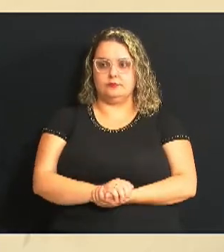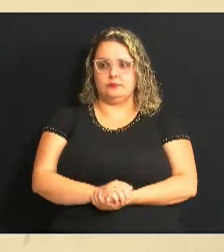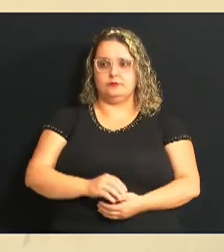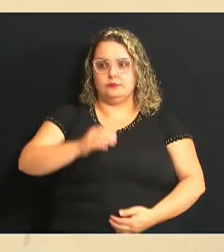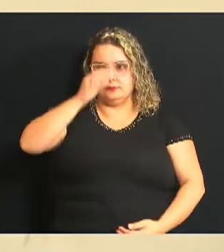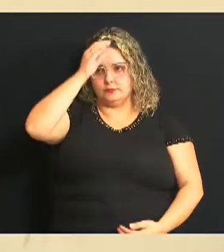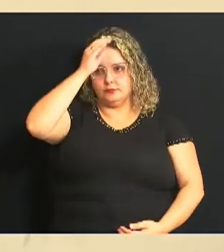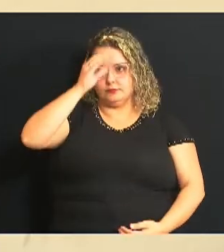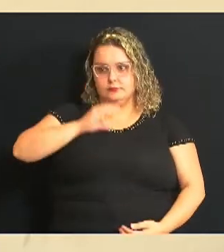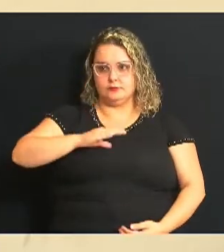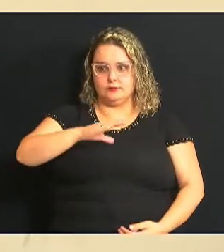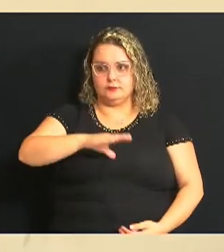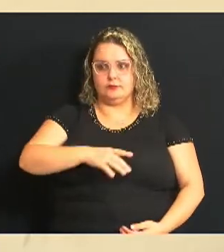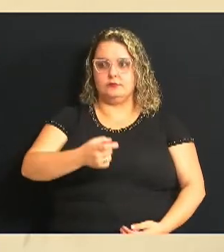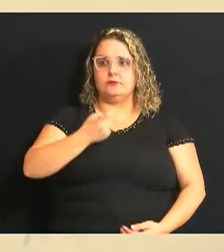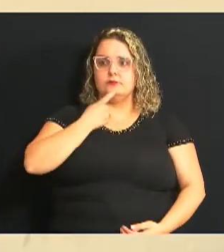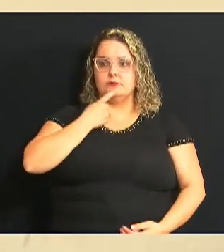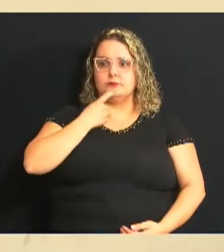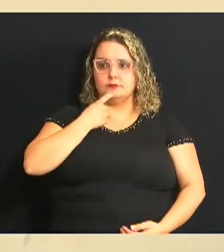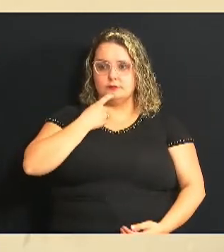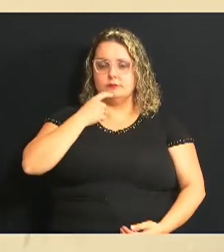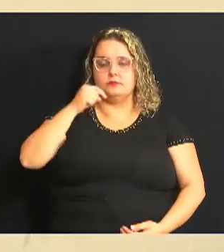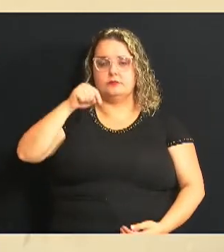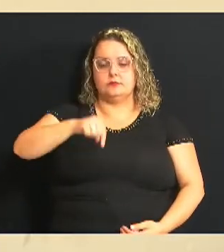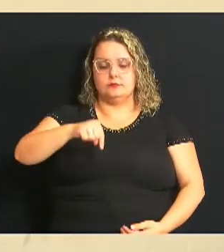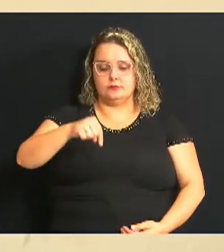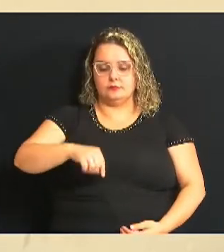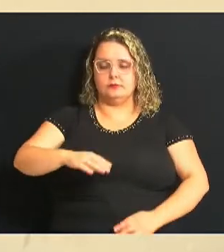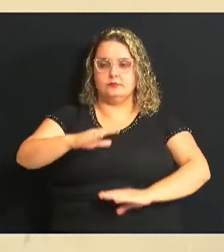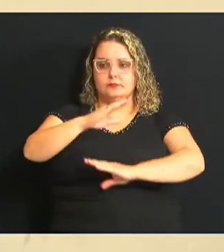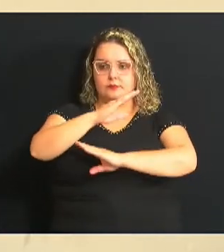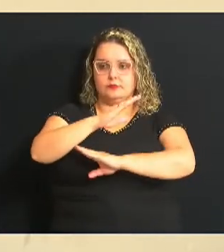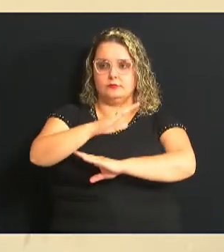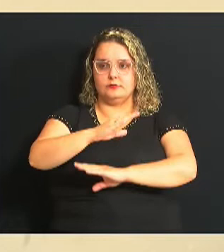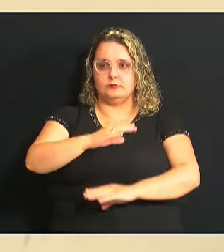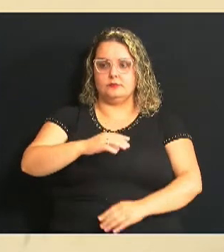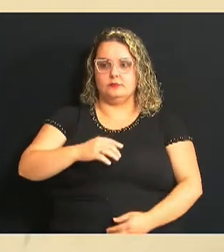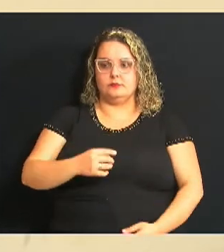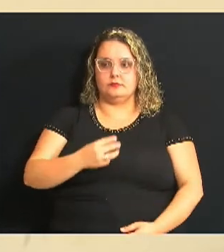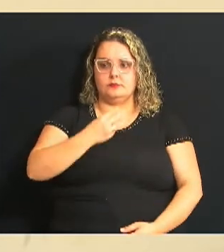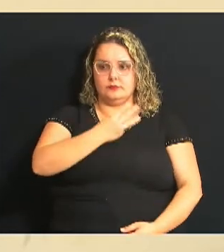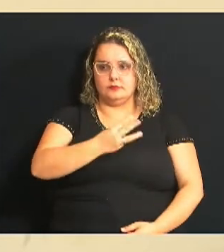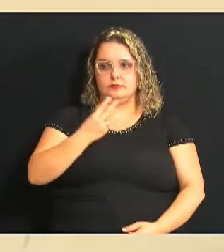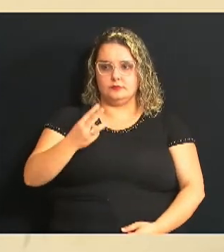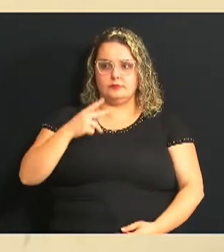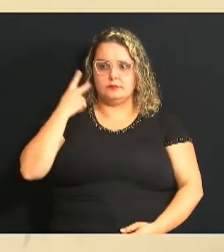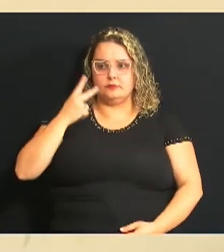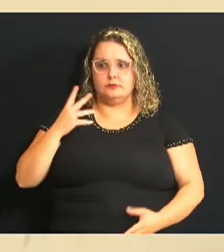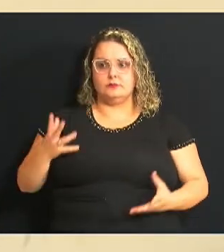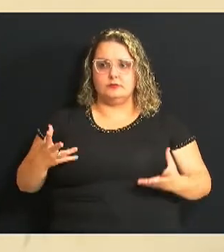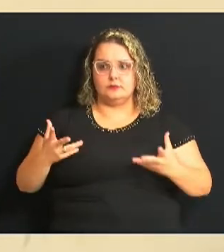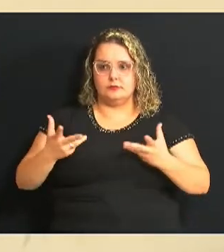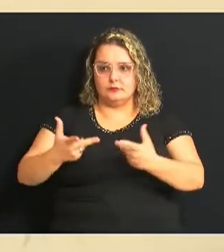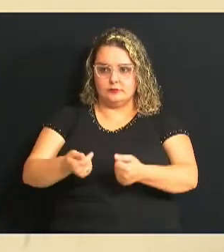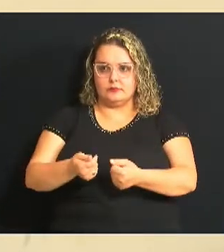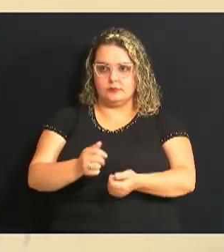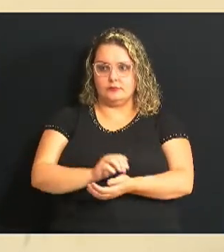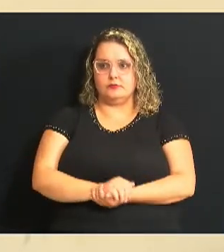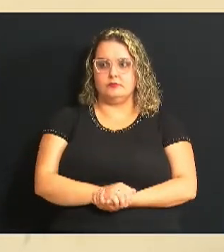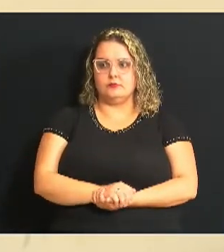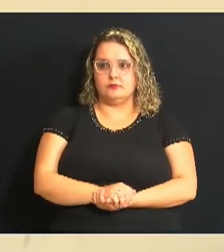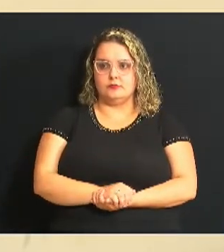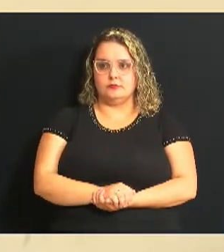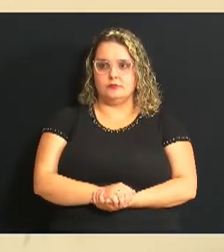cidadão campineiro. Aqui na Câmara são 33 vereadores, e todos